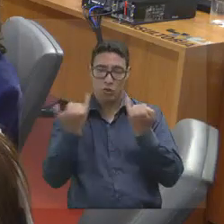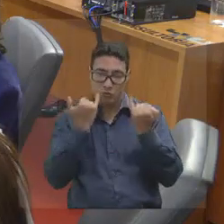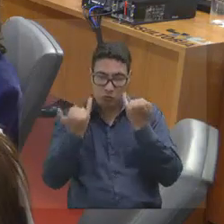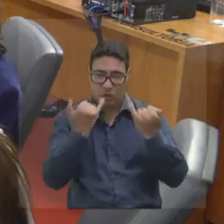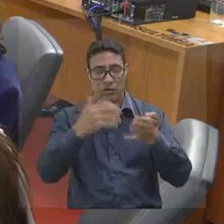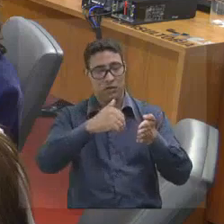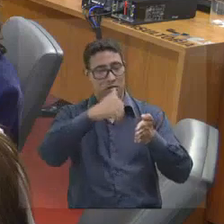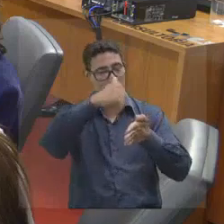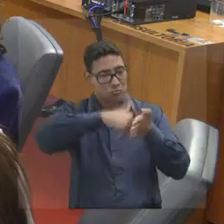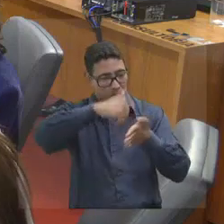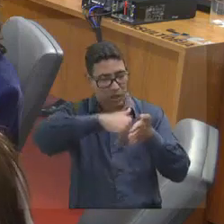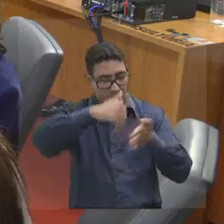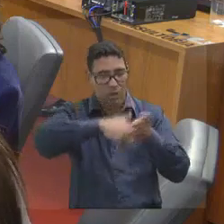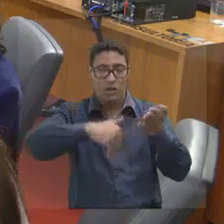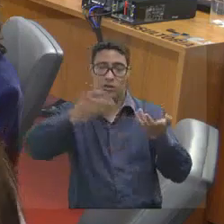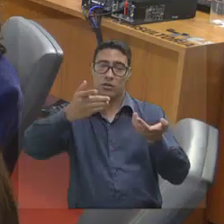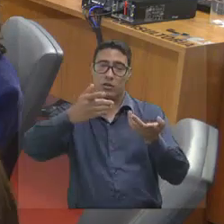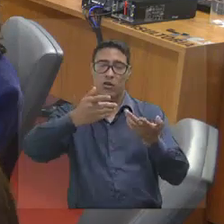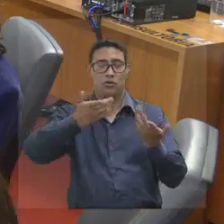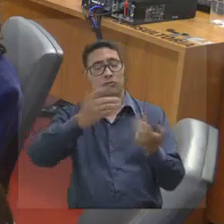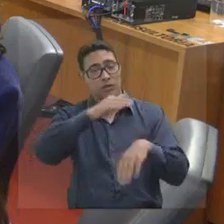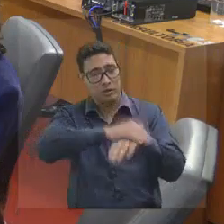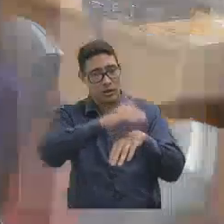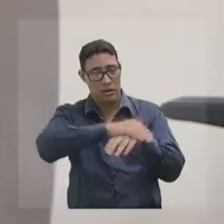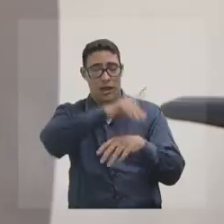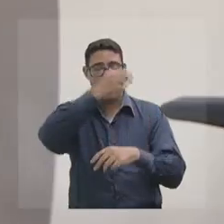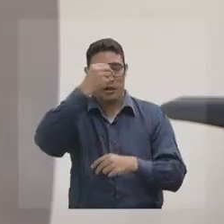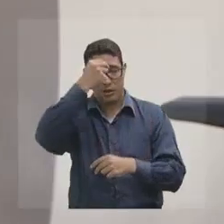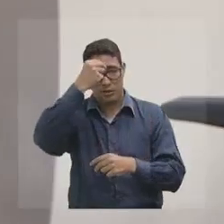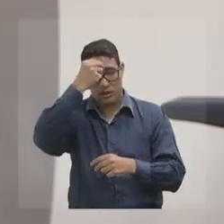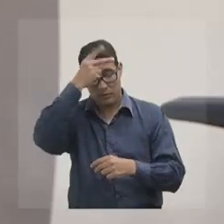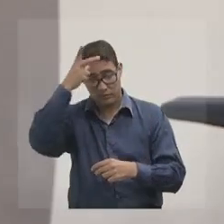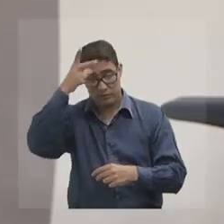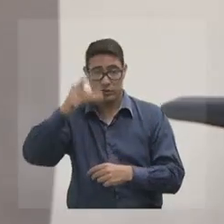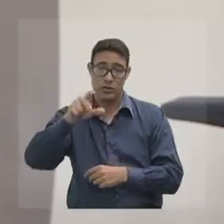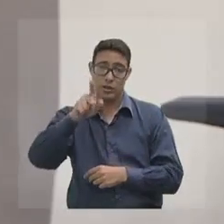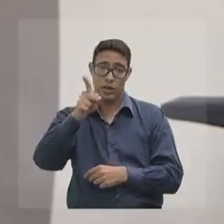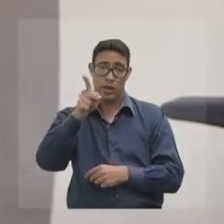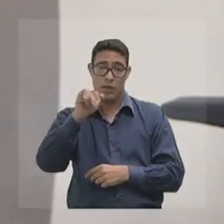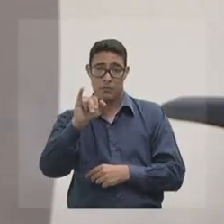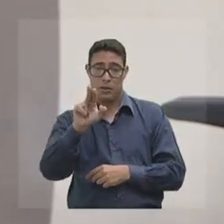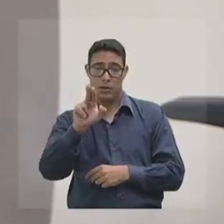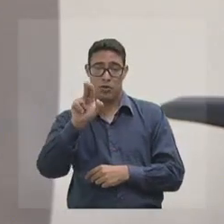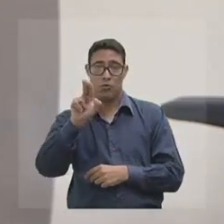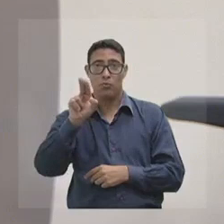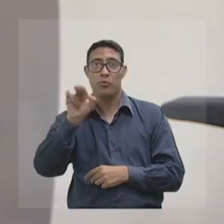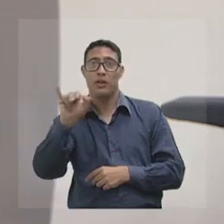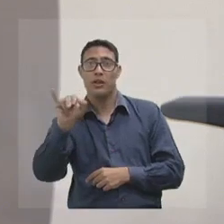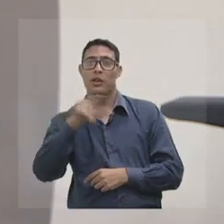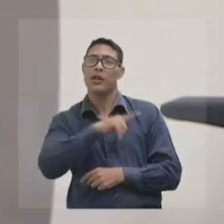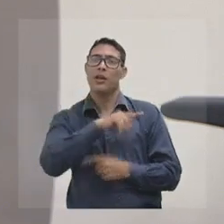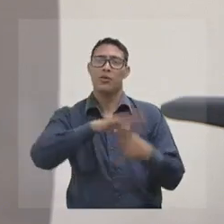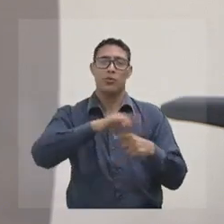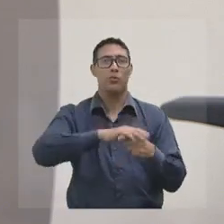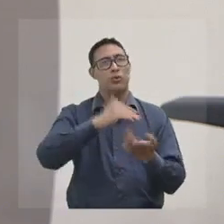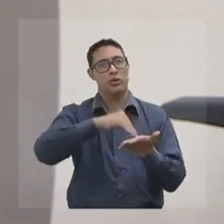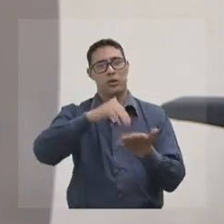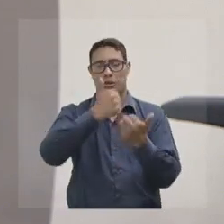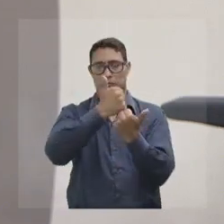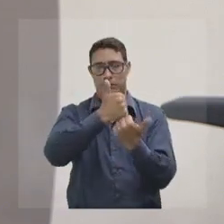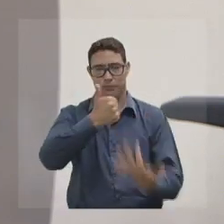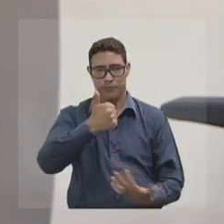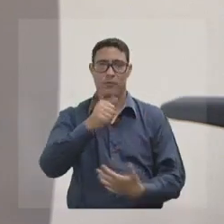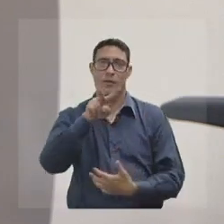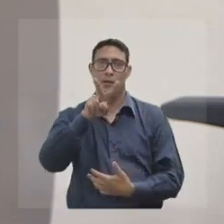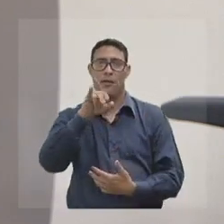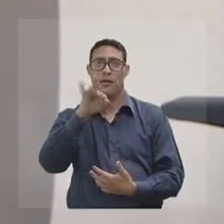município de Piumhi Deputado eu vou perguntei inclusive agora na sua fala sobre secretário Vitor e ele